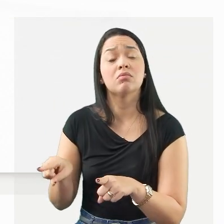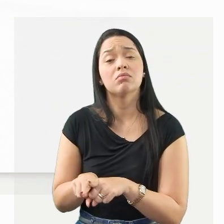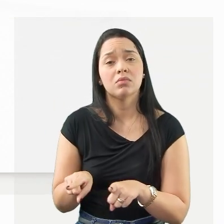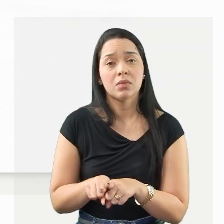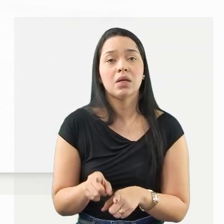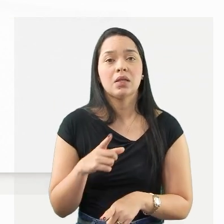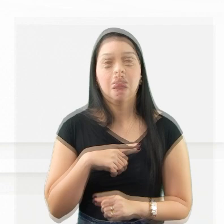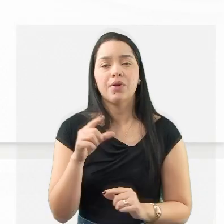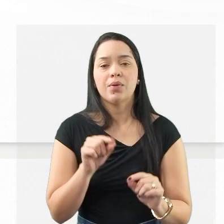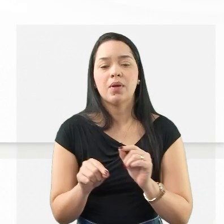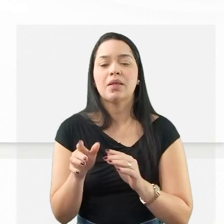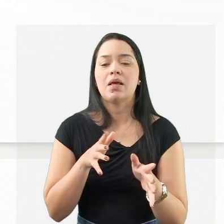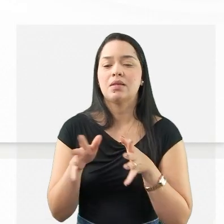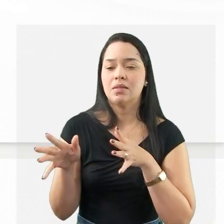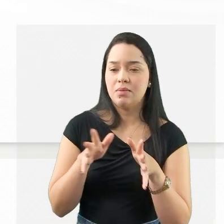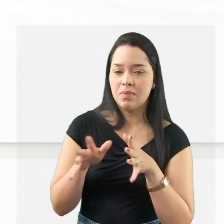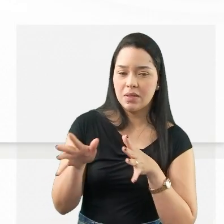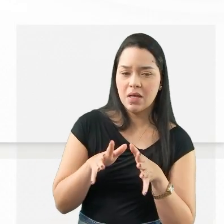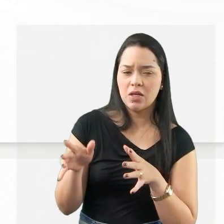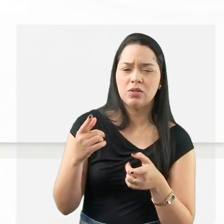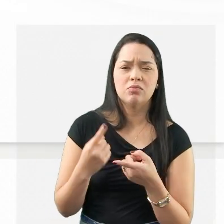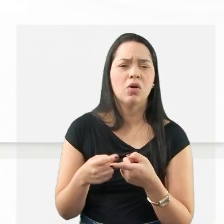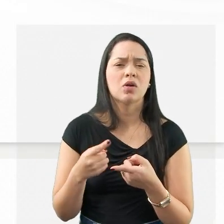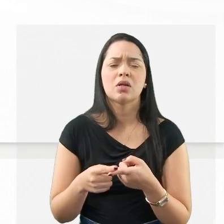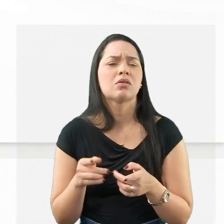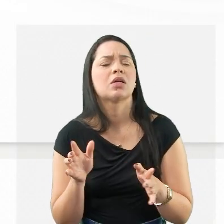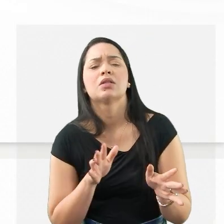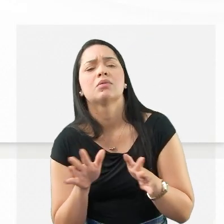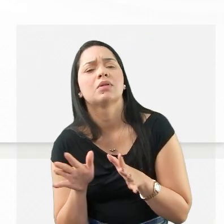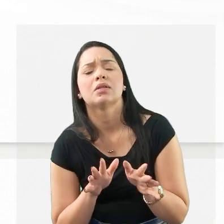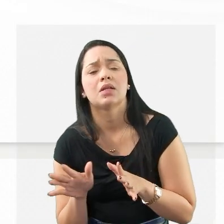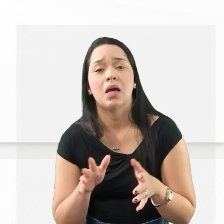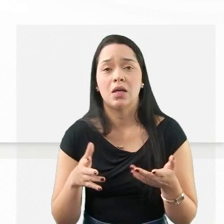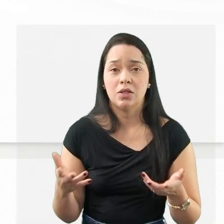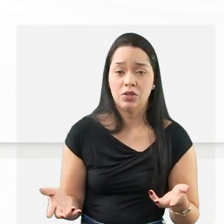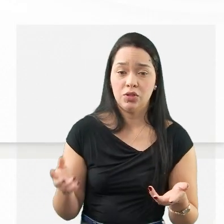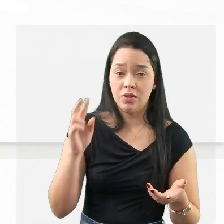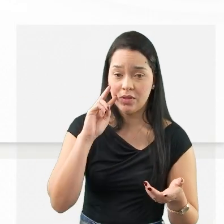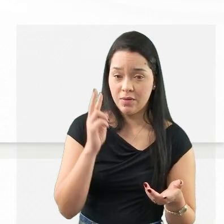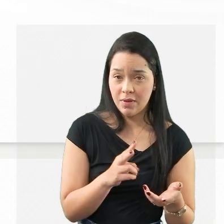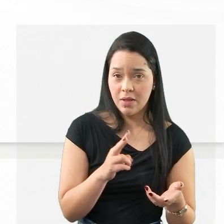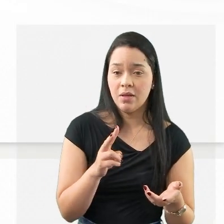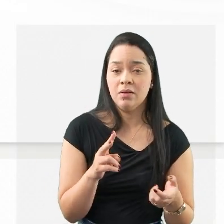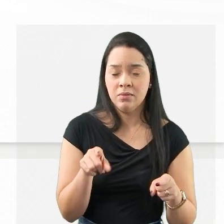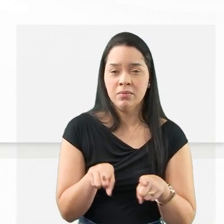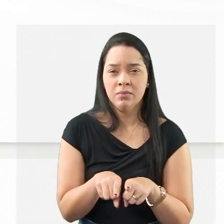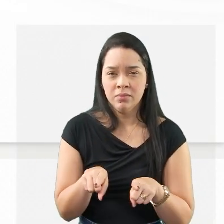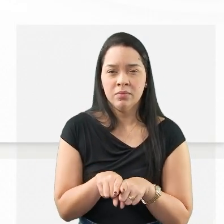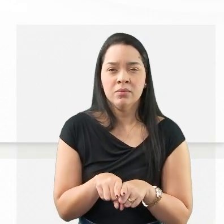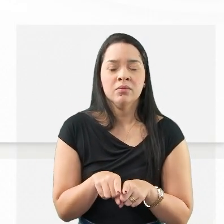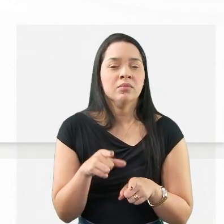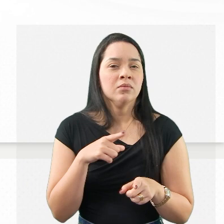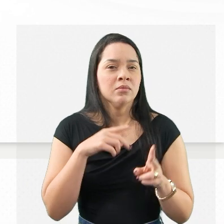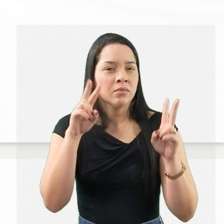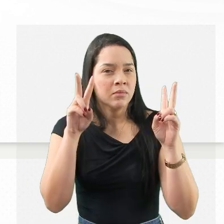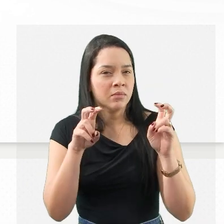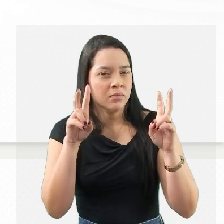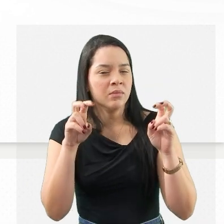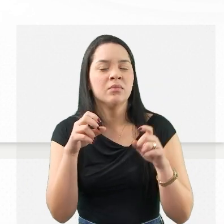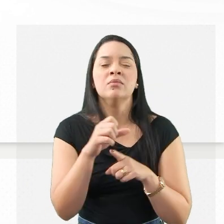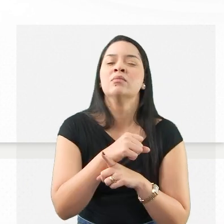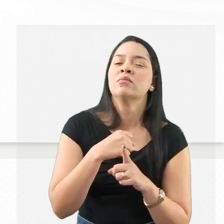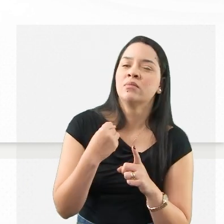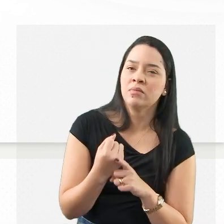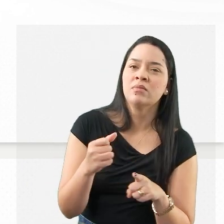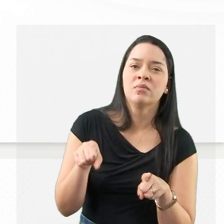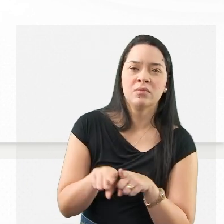questão da acessibilidade. Por que tem essa questão da acessibilidade? A gente vê que o cordel, ele trabalha com esses temas sociais, ele tem